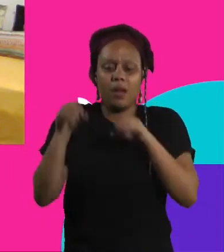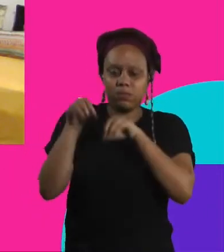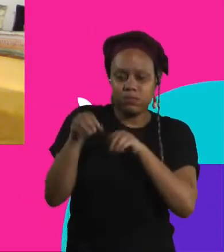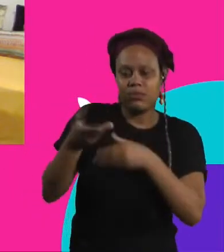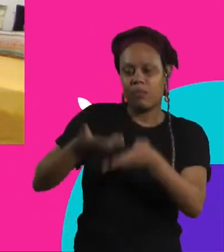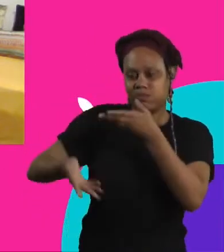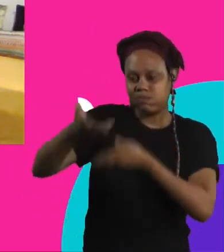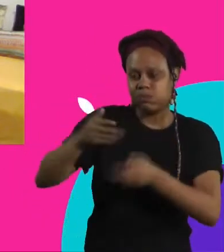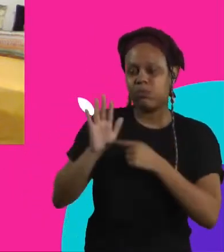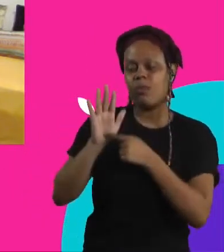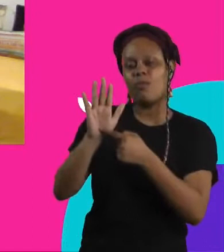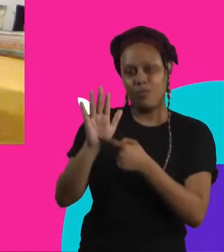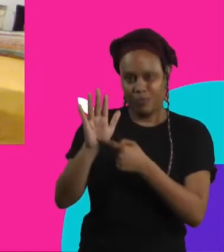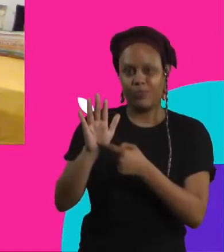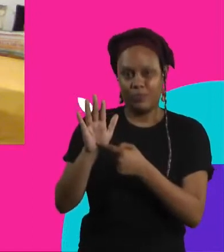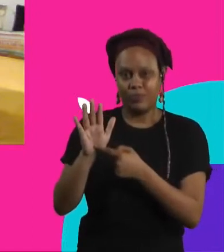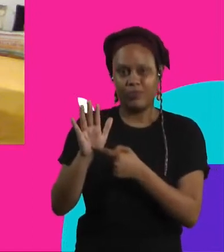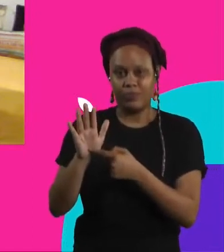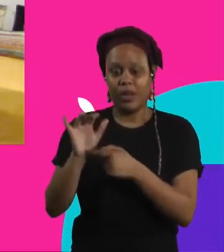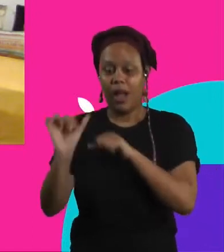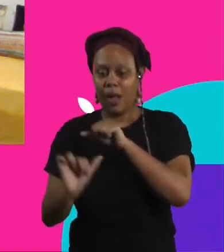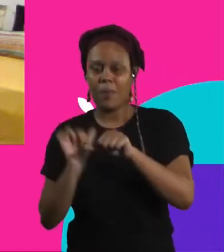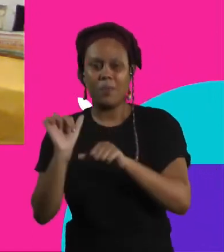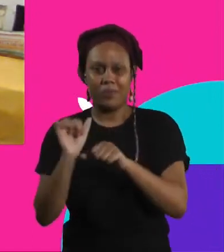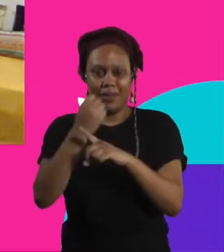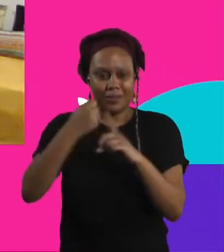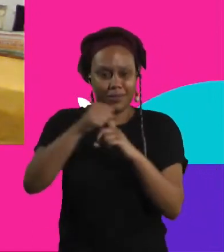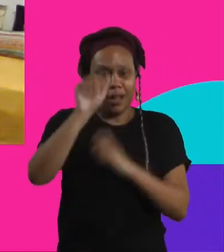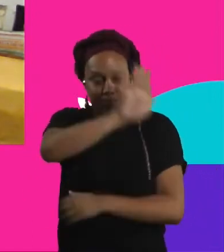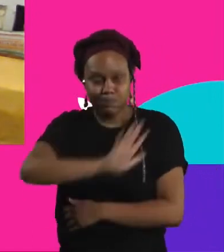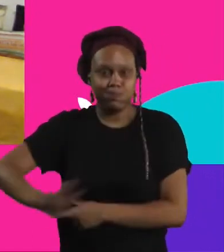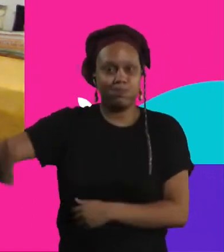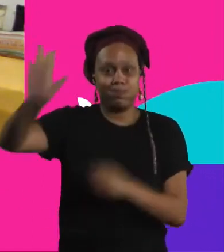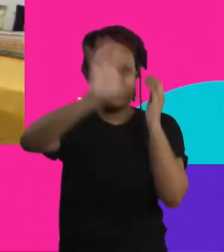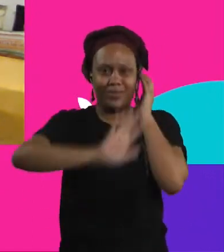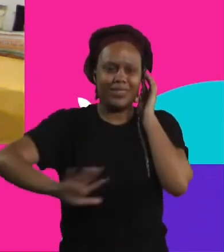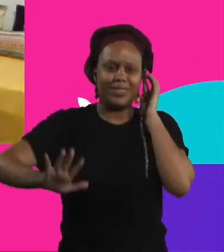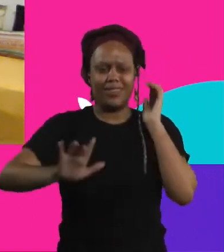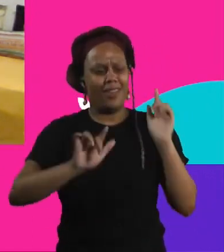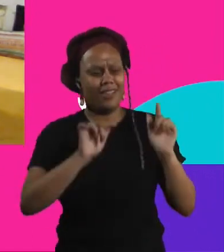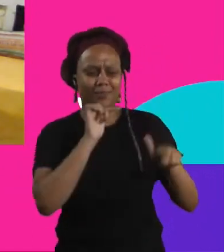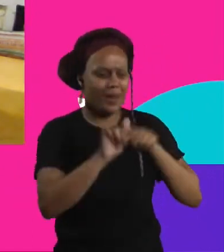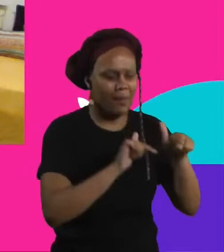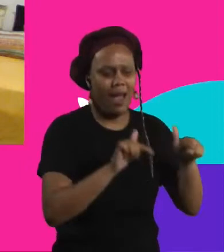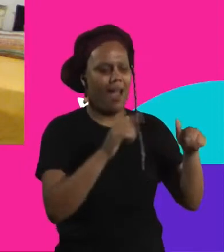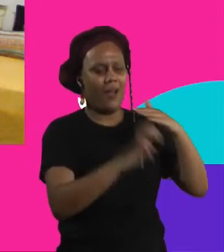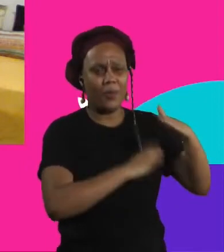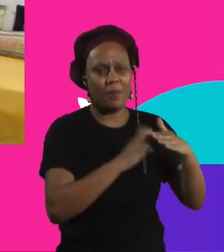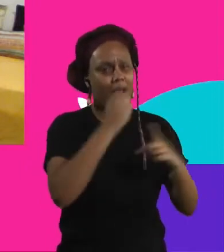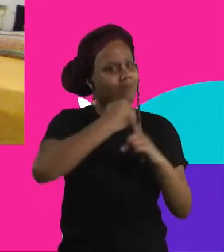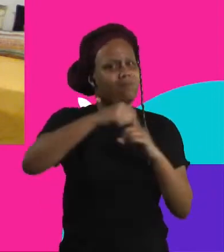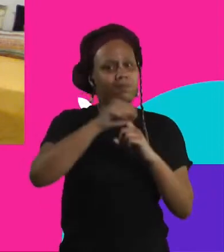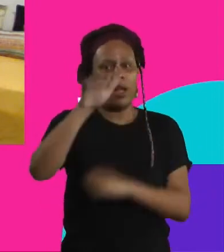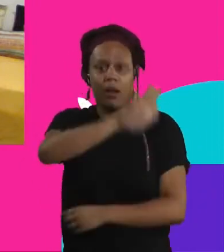mostrar para a sociedade como um todo, não estou falando de empresa, estou falando de recrutamento, mas para a sociedade como um todo. Né?